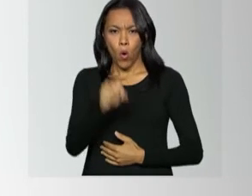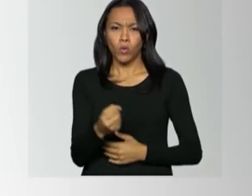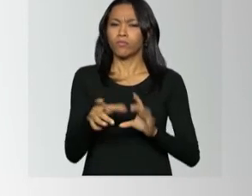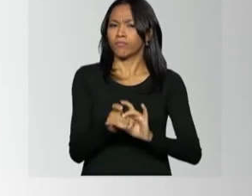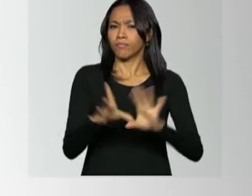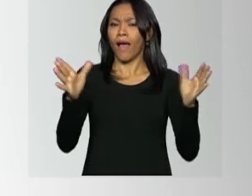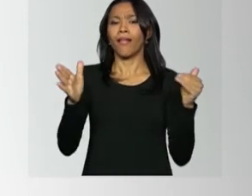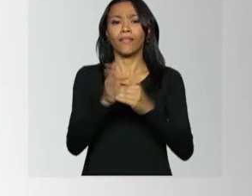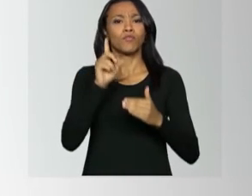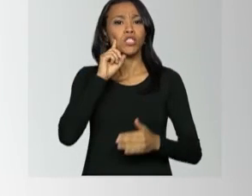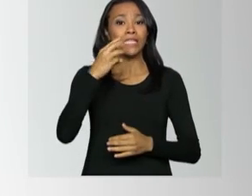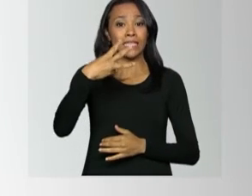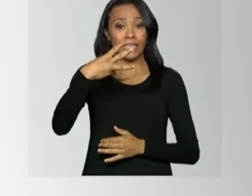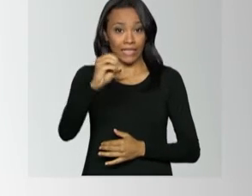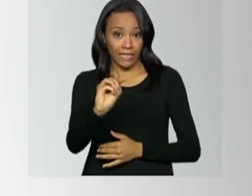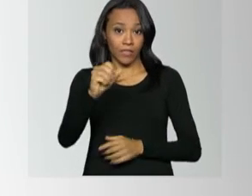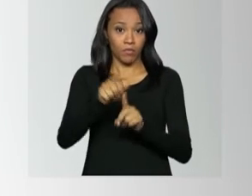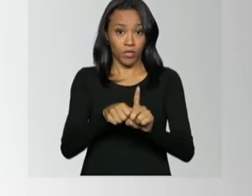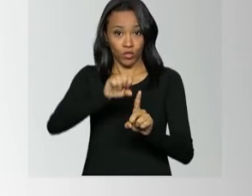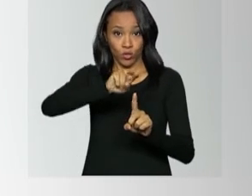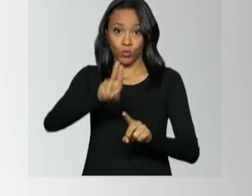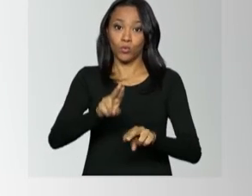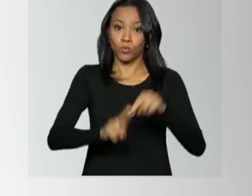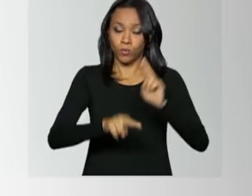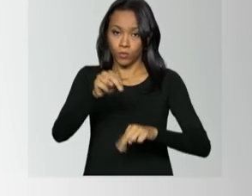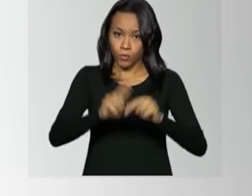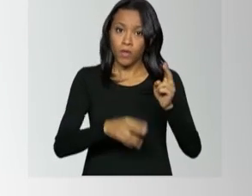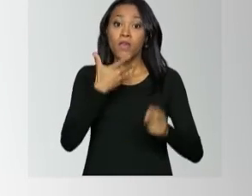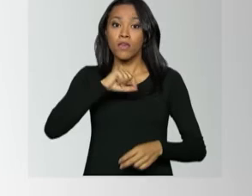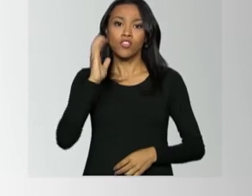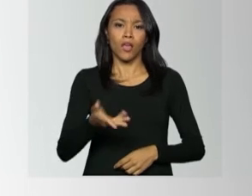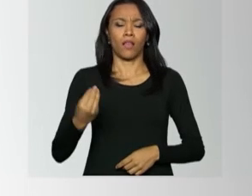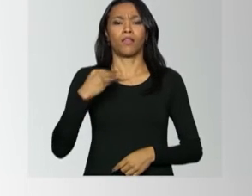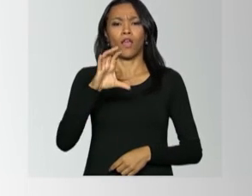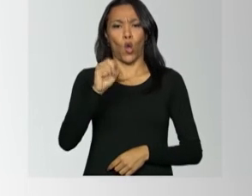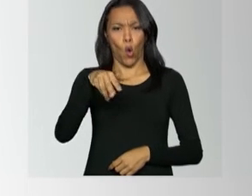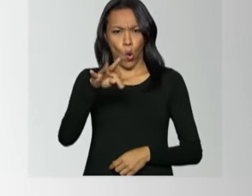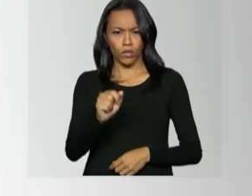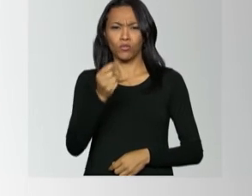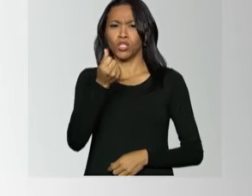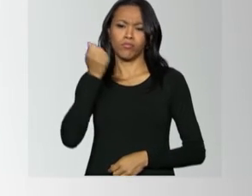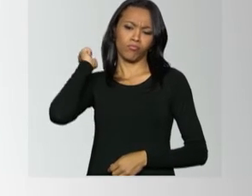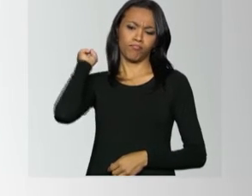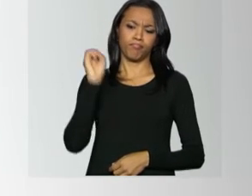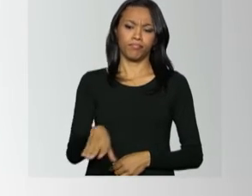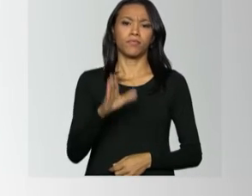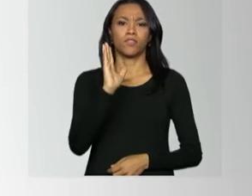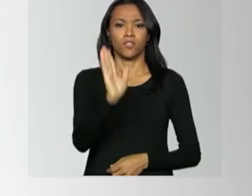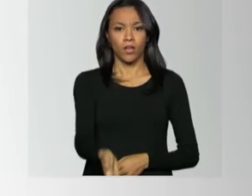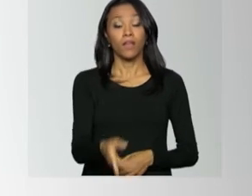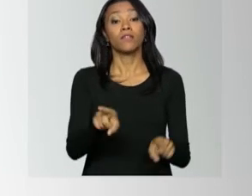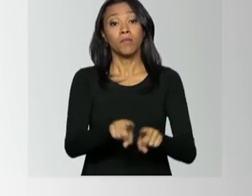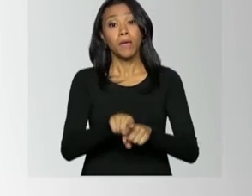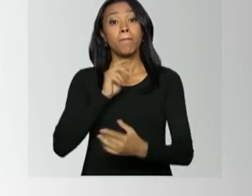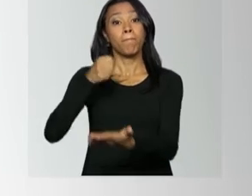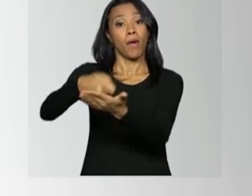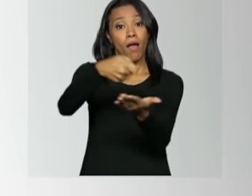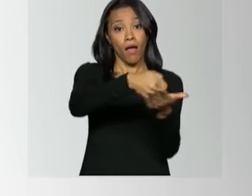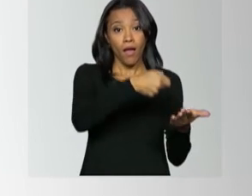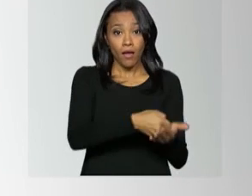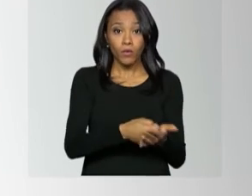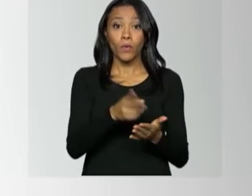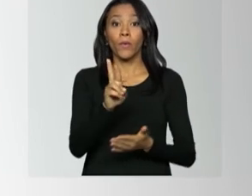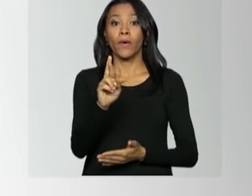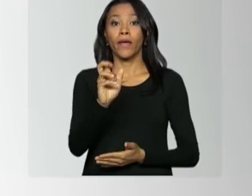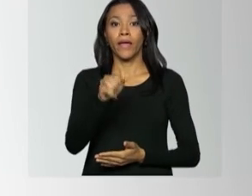saque até 30 de junho. Para quem tem conta na Caixa, o dinheiro já foi depositado. Também serão pagos os rendimentos